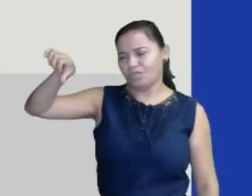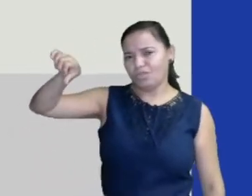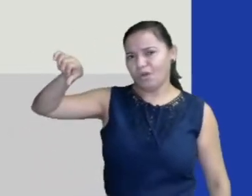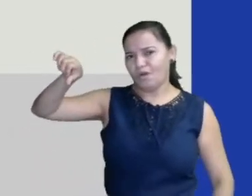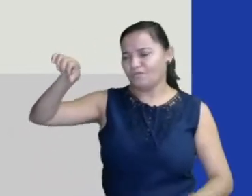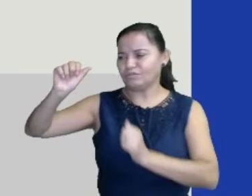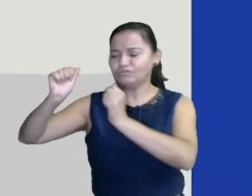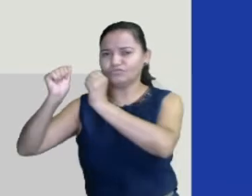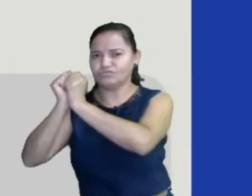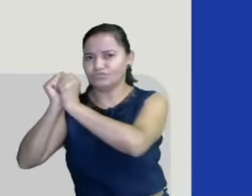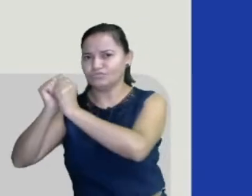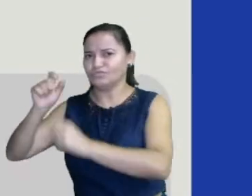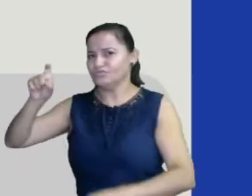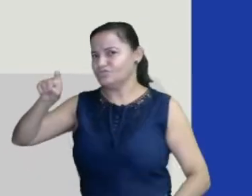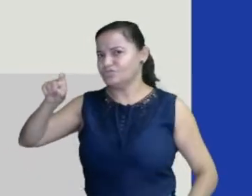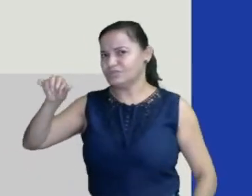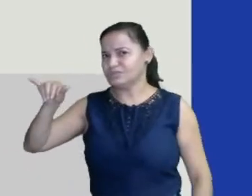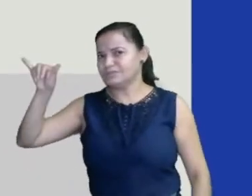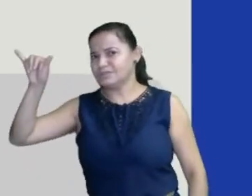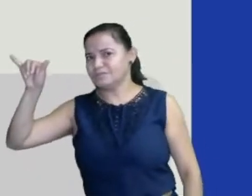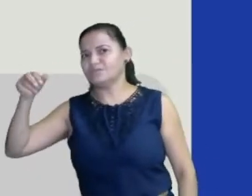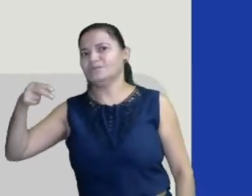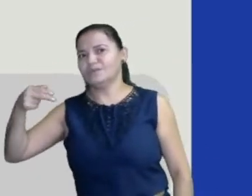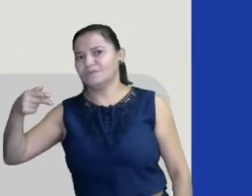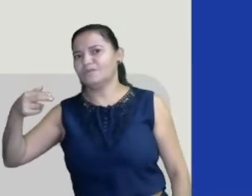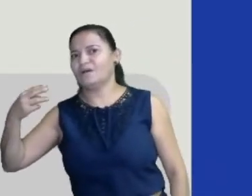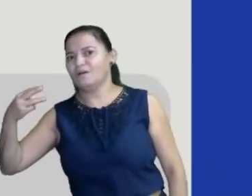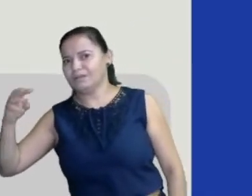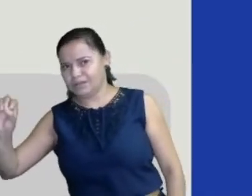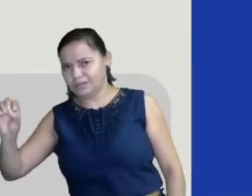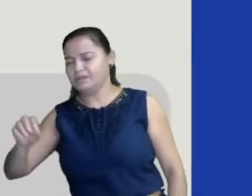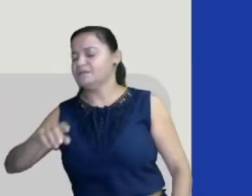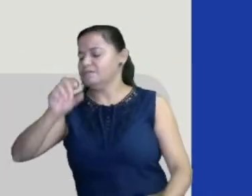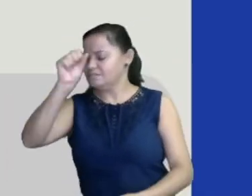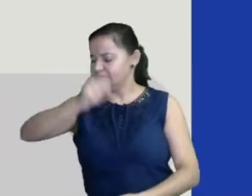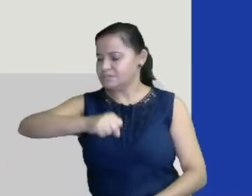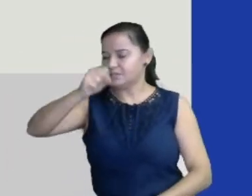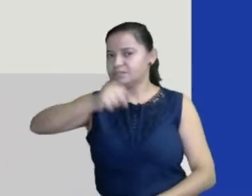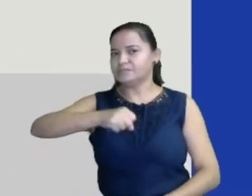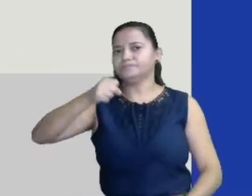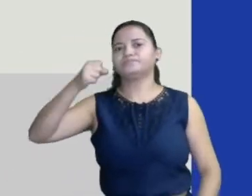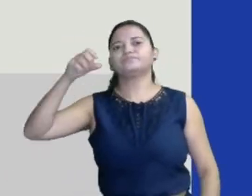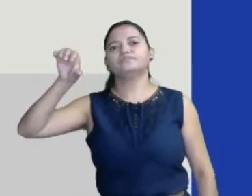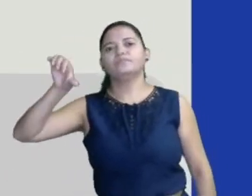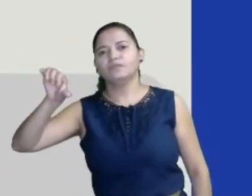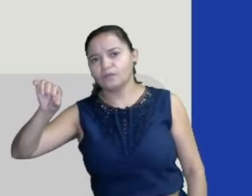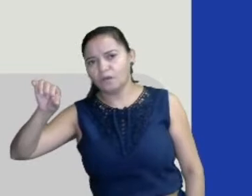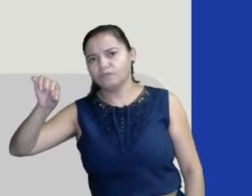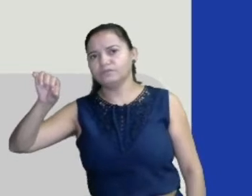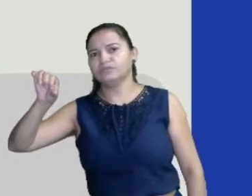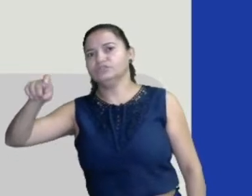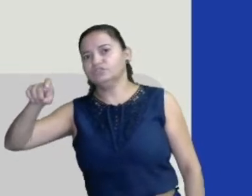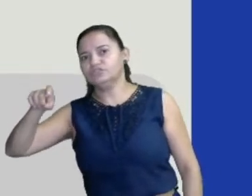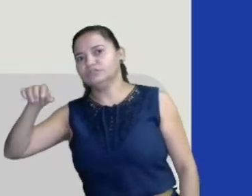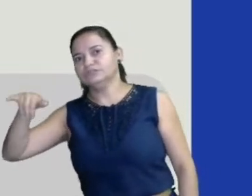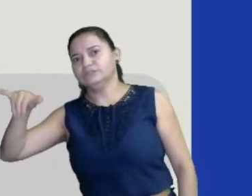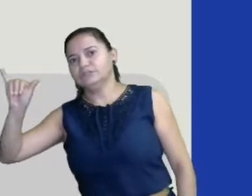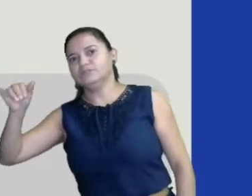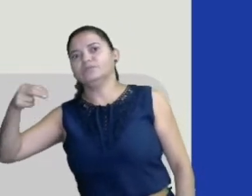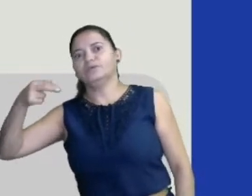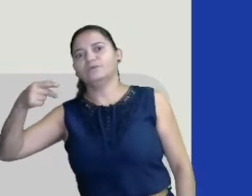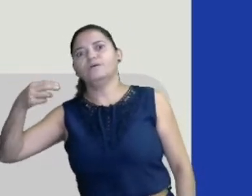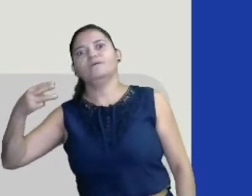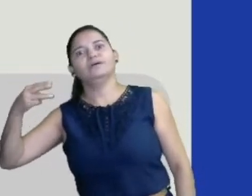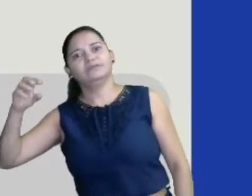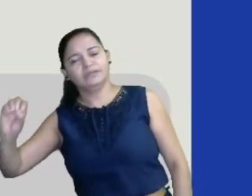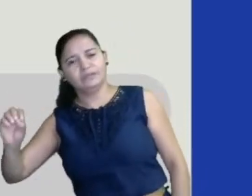junto ali do X Y = 30 isso mesmo vamos lá 9 x y = 30 é o que eu